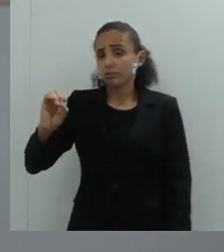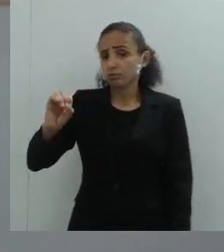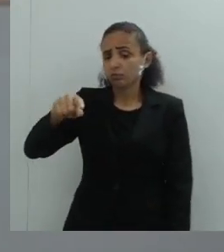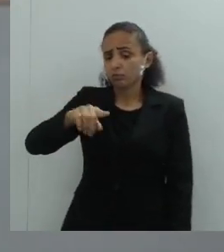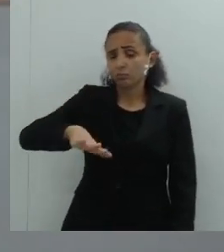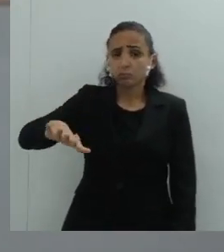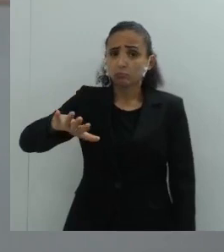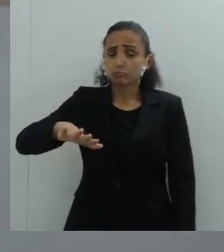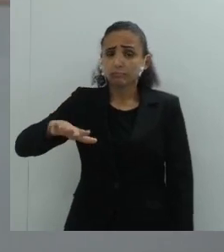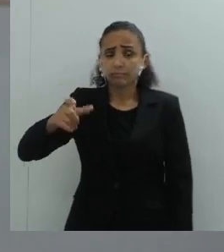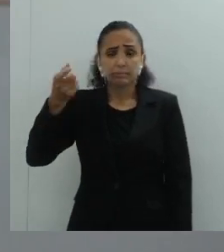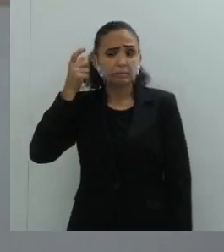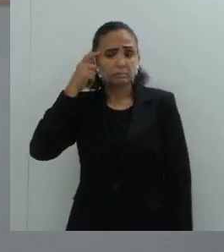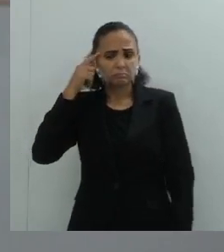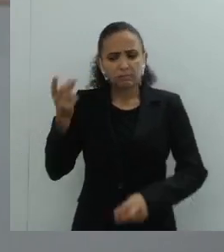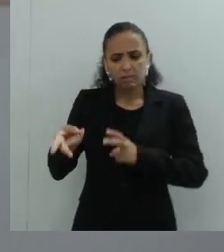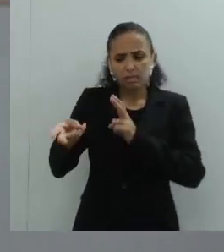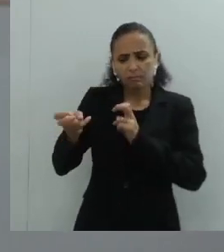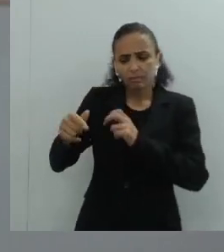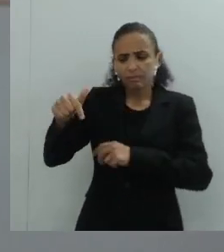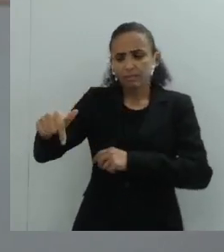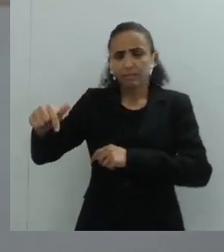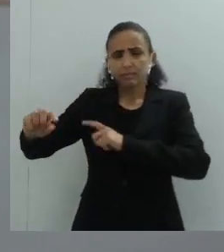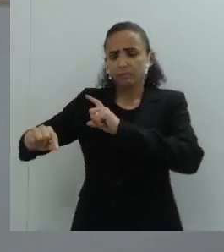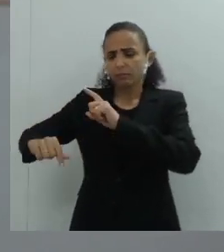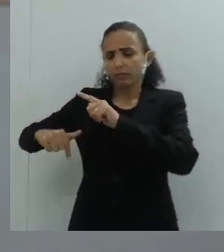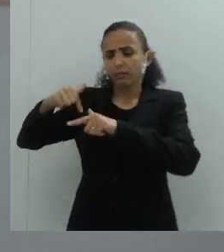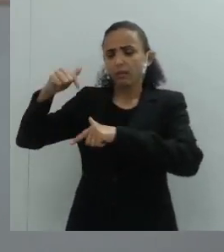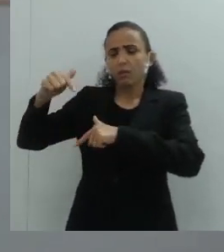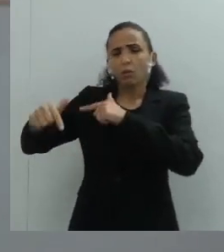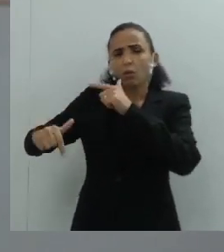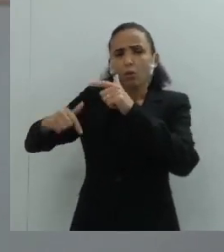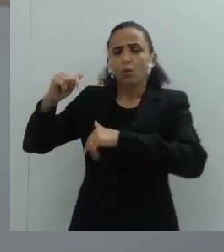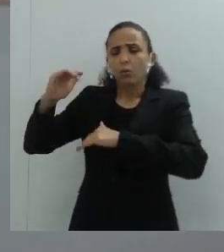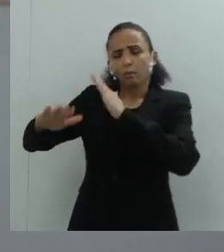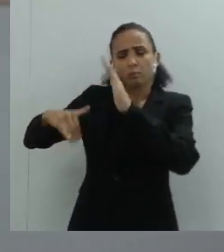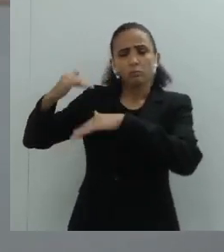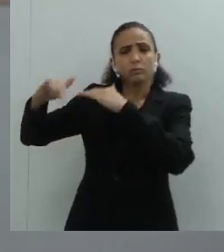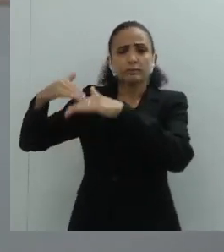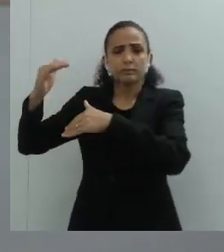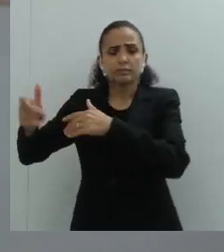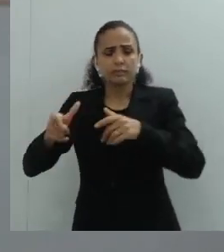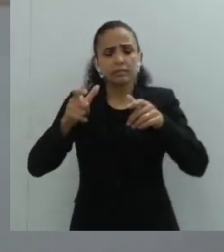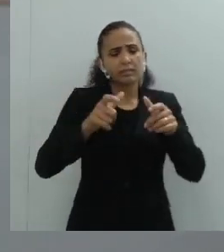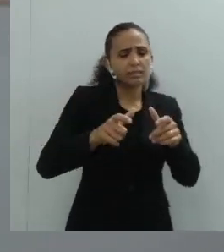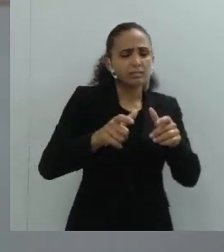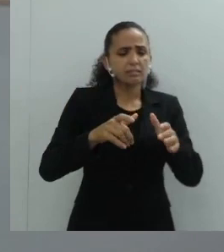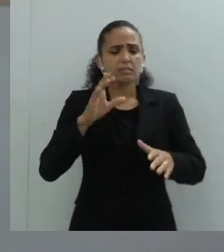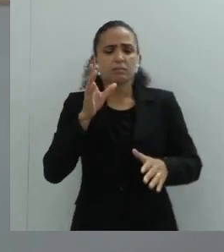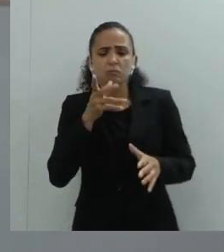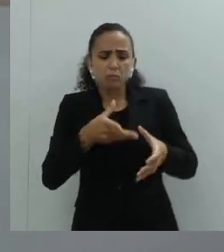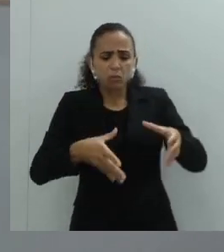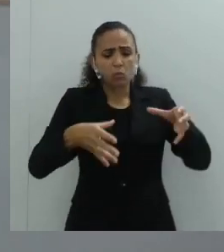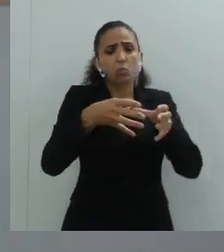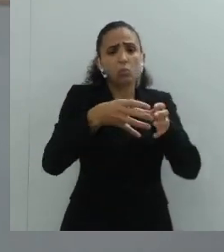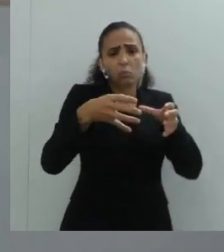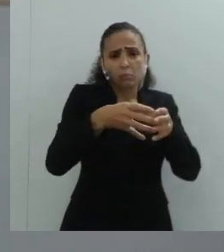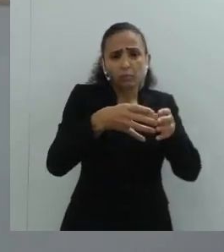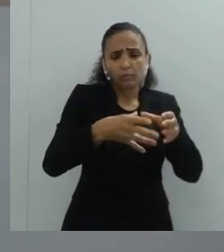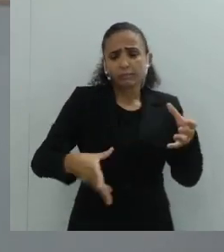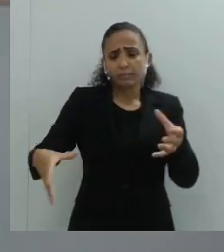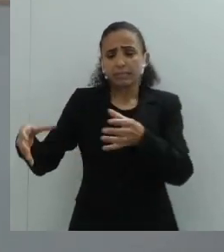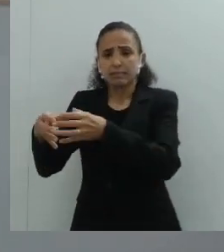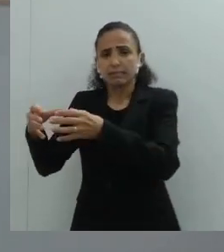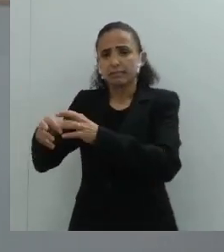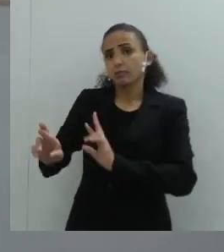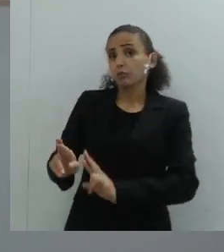si, eles ficam admirados, porque eles achavam que ia encontrar o mesmo clã, mesmas pessoas que